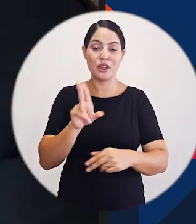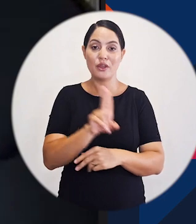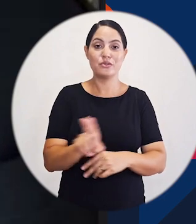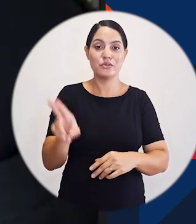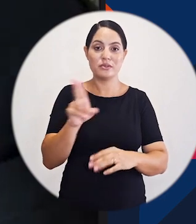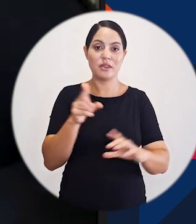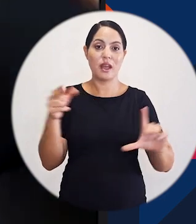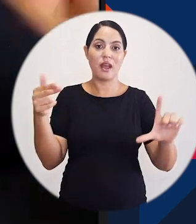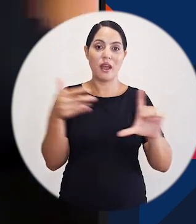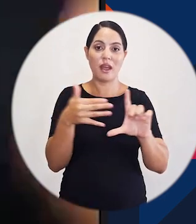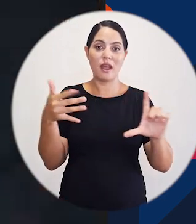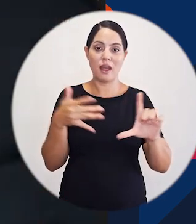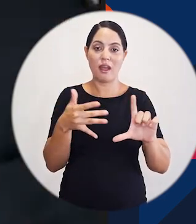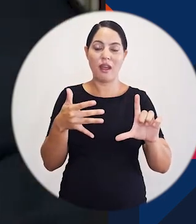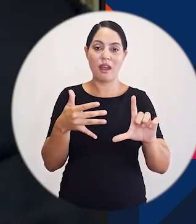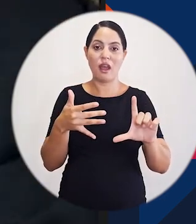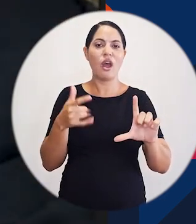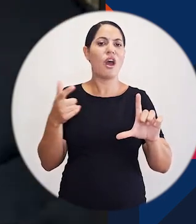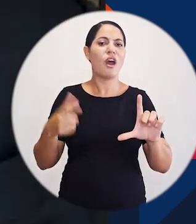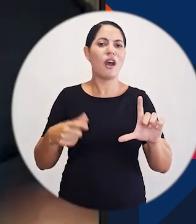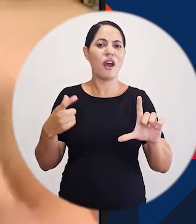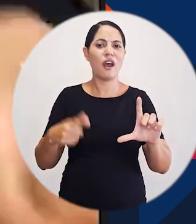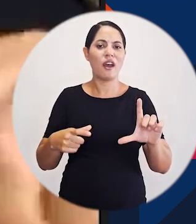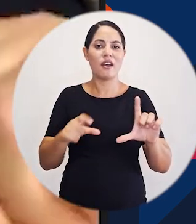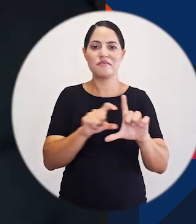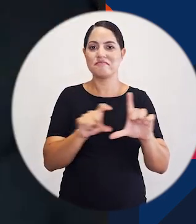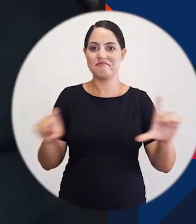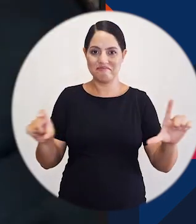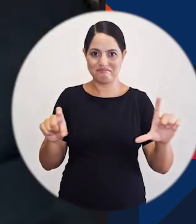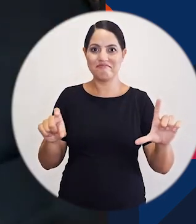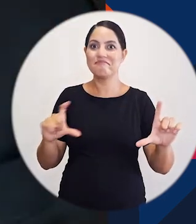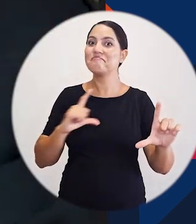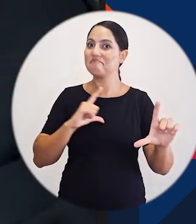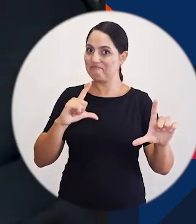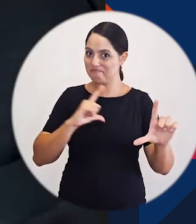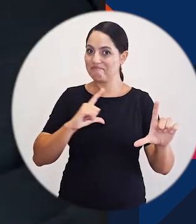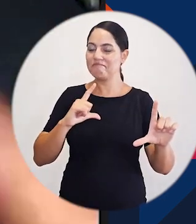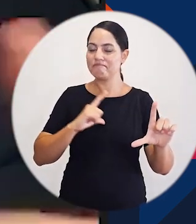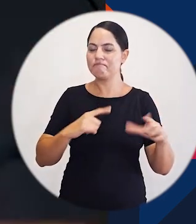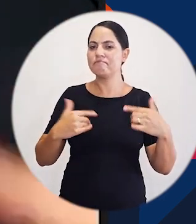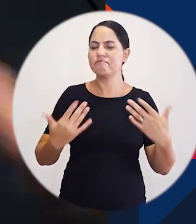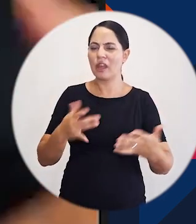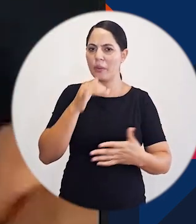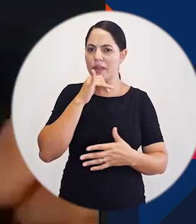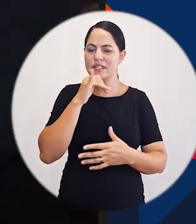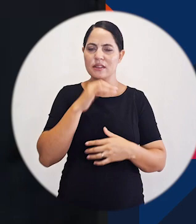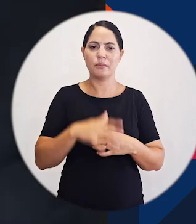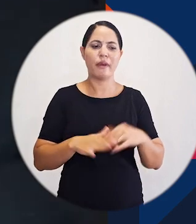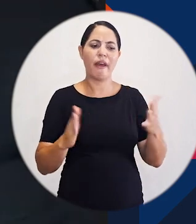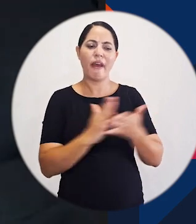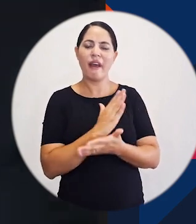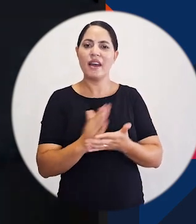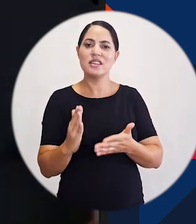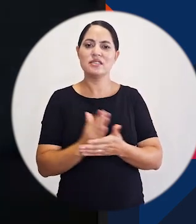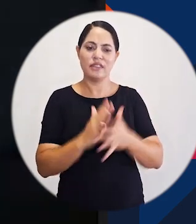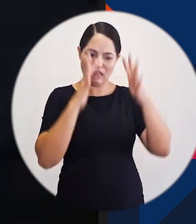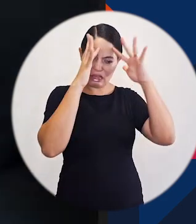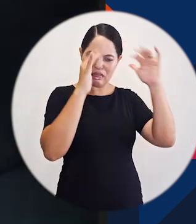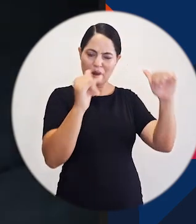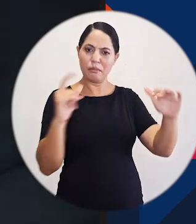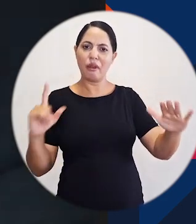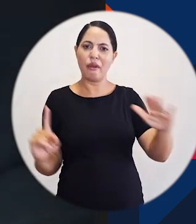utilizar, que é novidade, o código de barras, que tem na digital agora também. Então, por exemplo, quando você vai entrar num